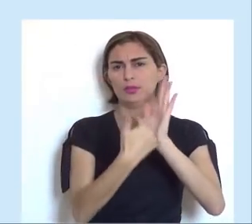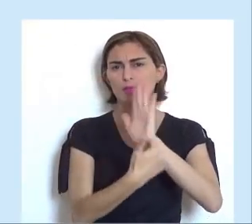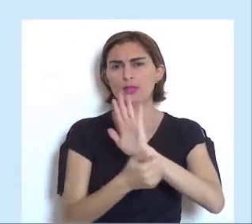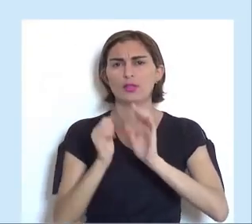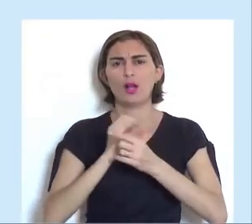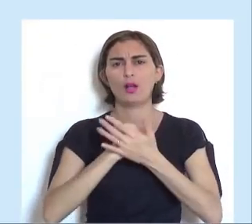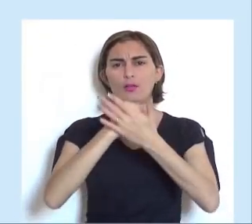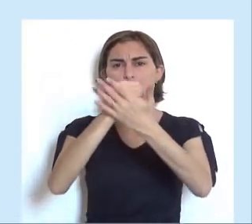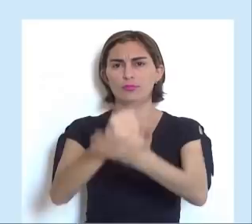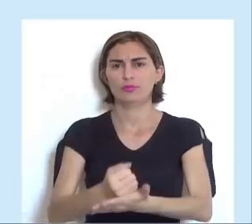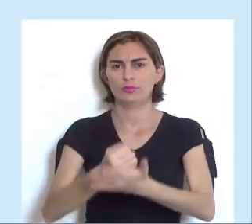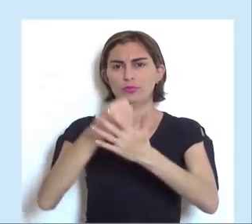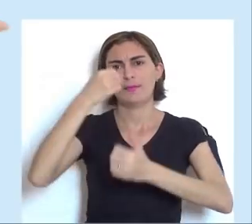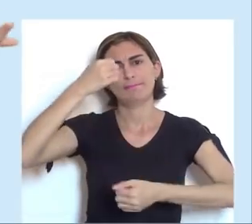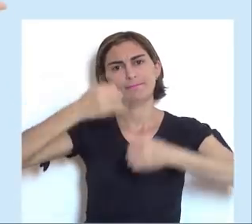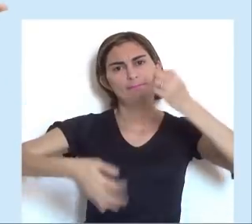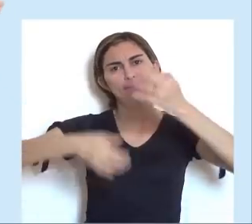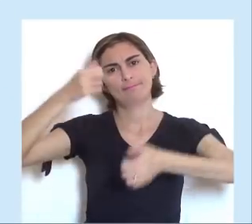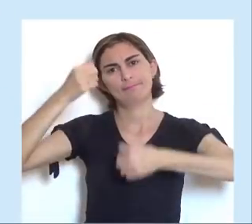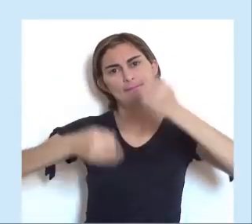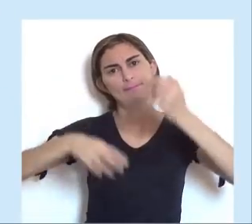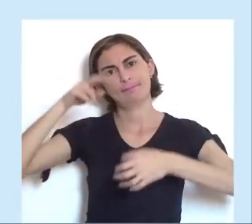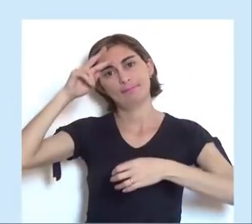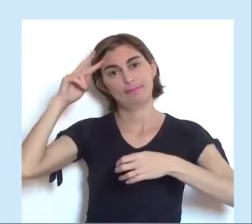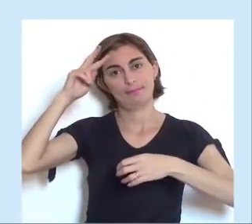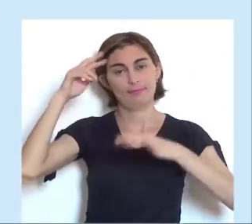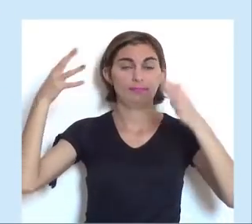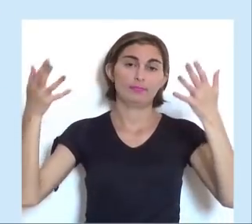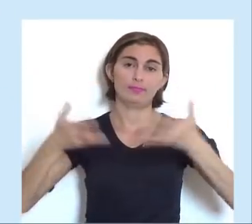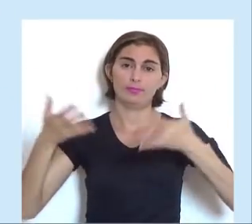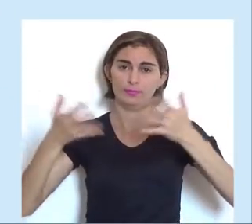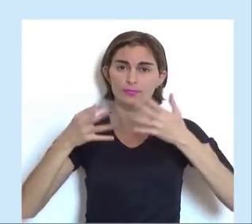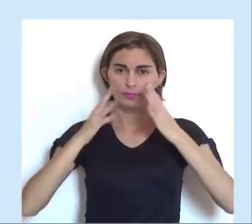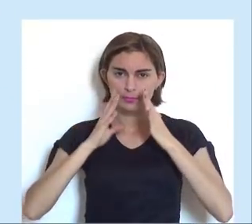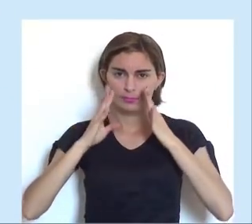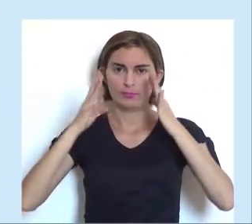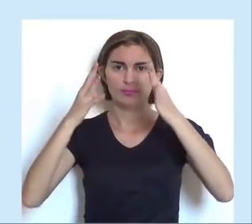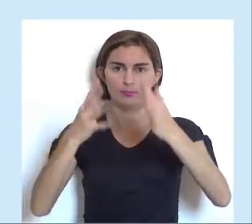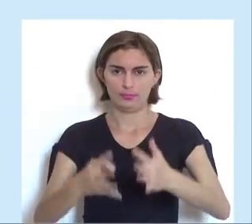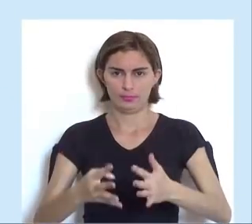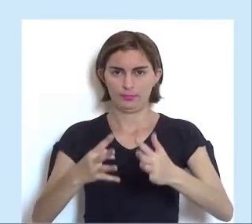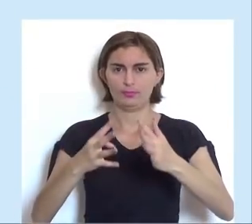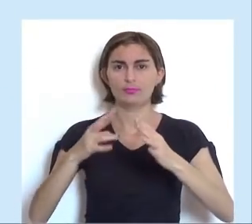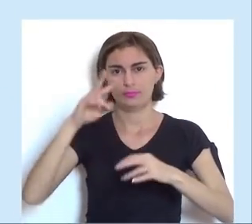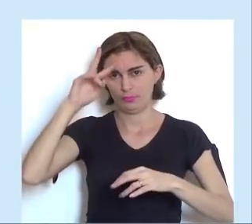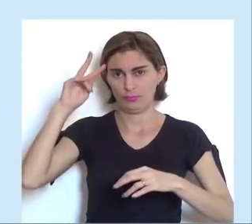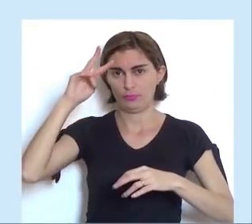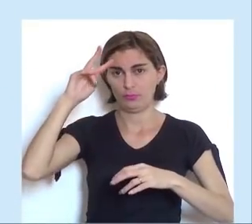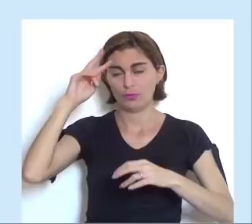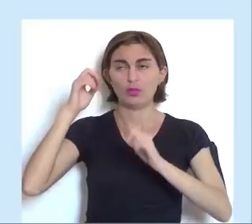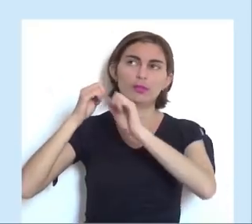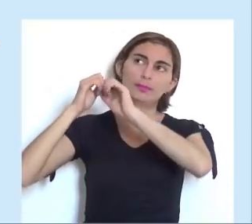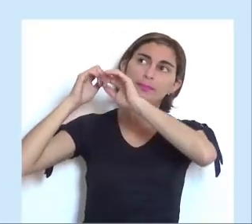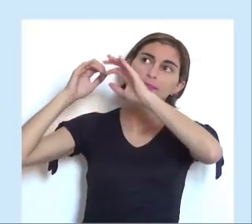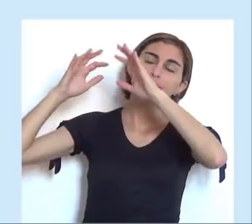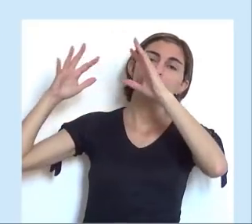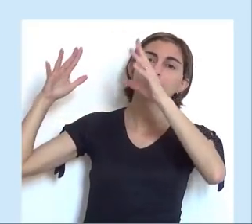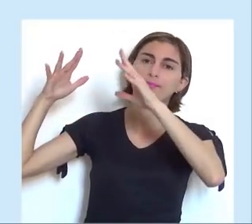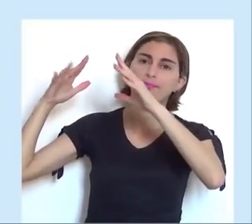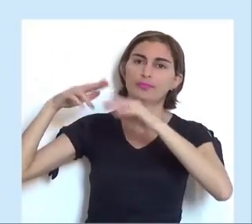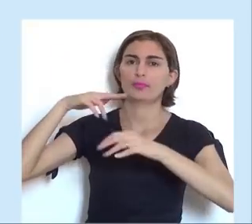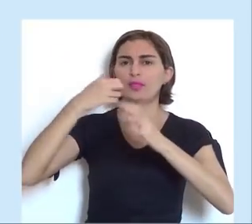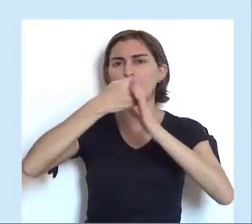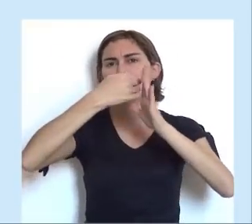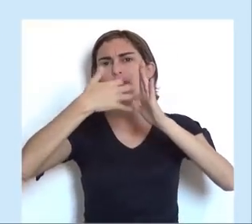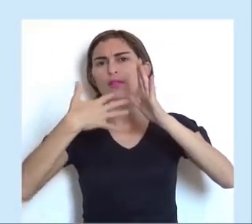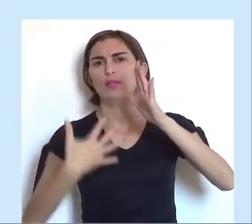imagens para ajudar justamente a contar essas histórias. Hoje a gente vai se concentrar nas histórias que são aí imaginárias, vamos dizer,